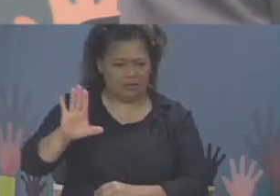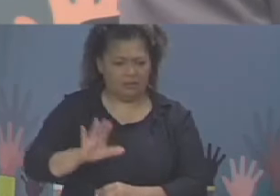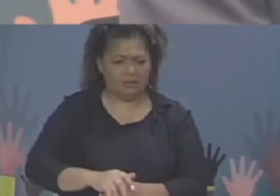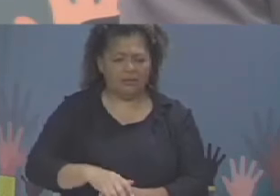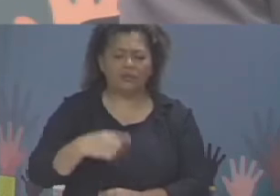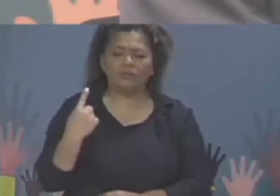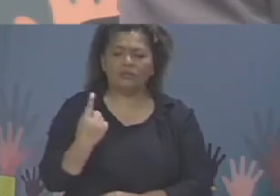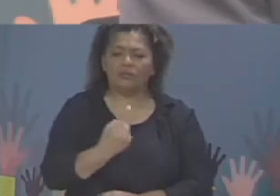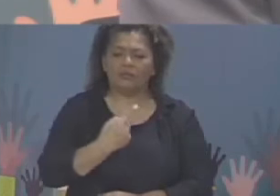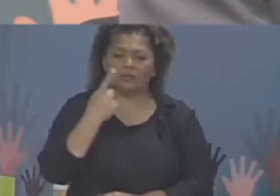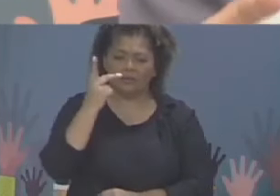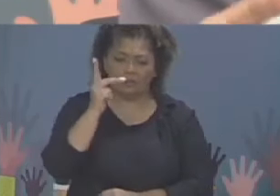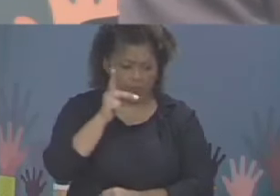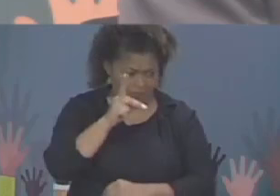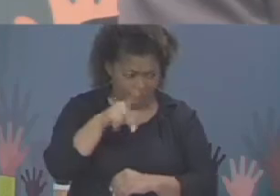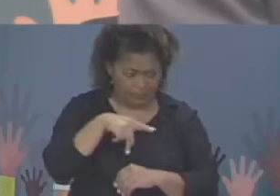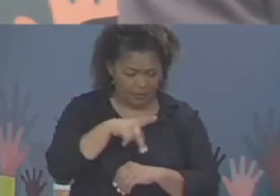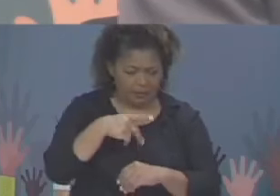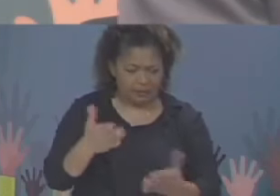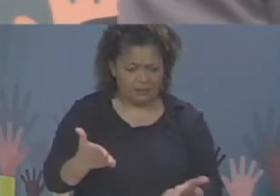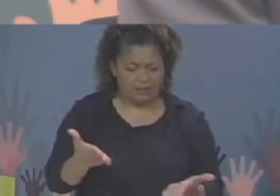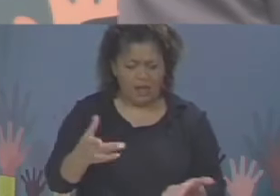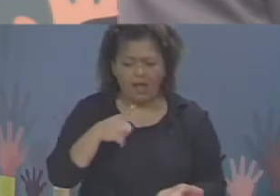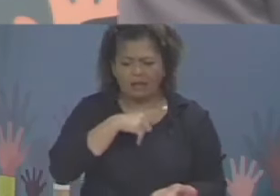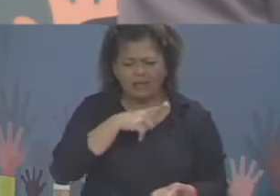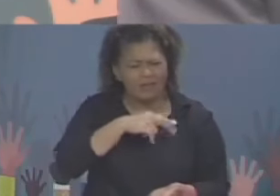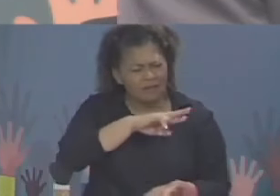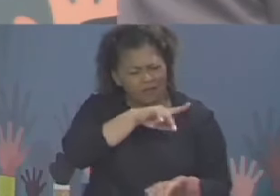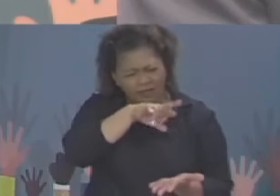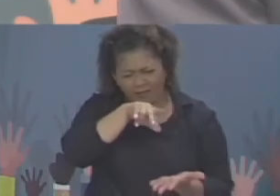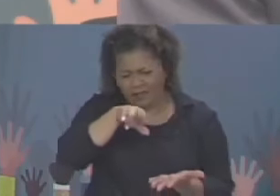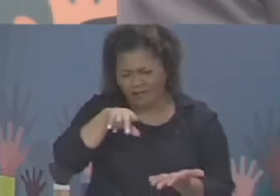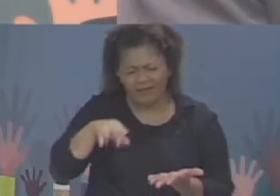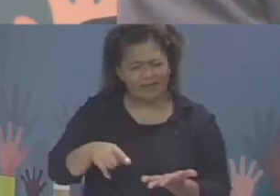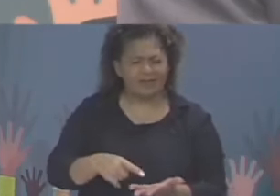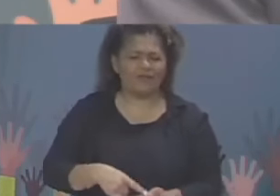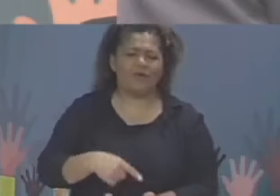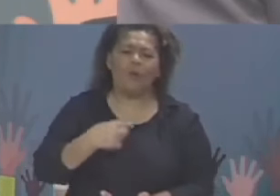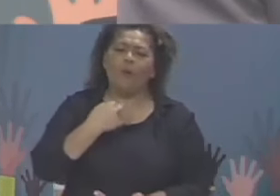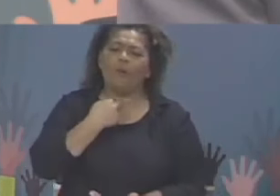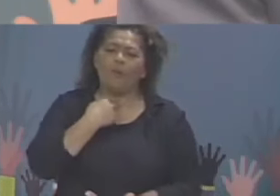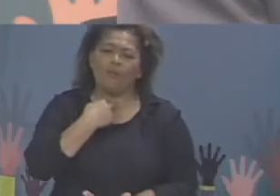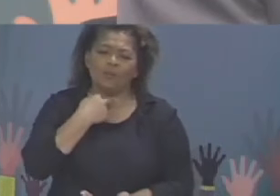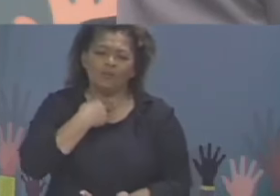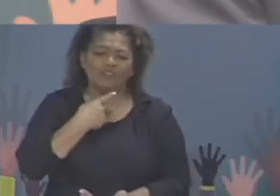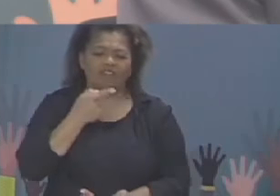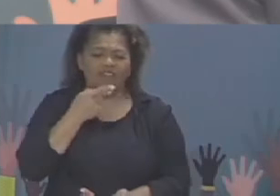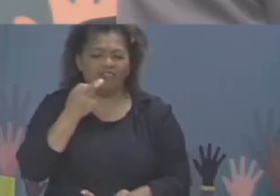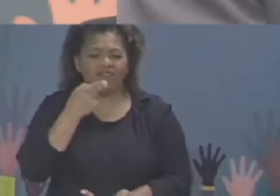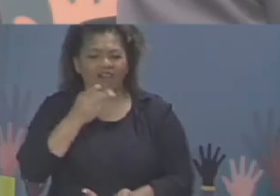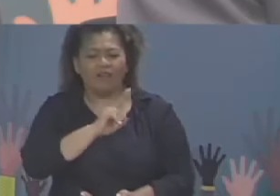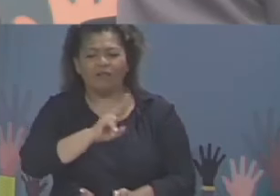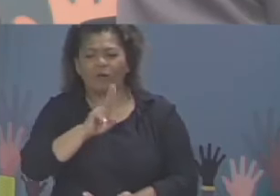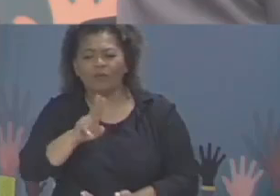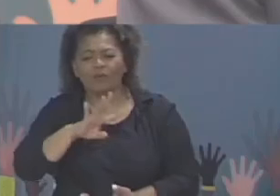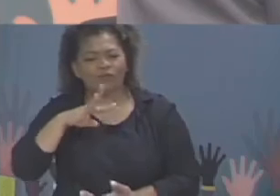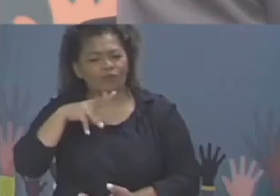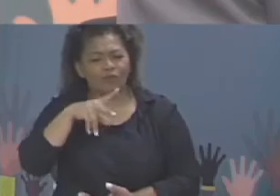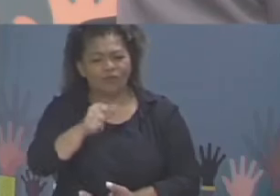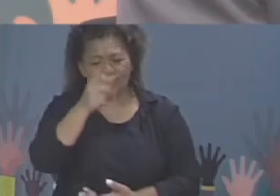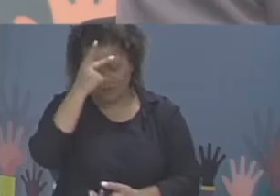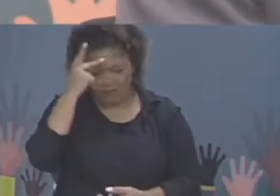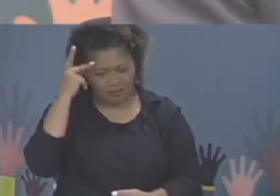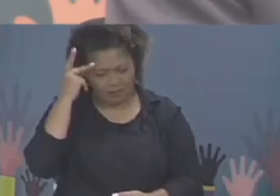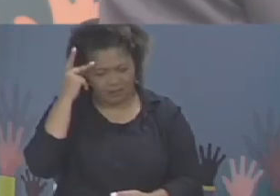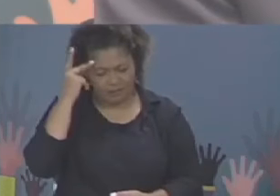do coletivo ampliado, eu não vou ter tempo de citar todos os nomes, mas quero destacar alguns. Silva Kohler, a própria Fátima, a